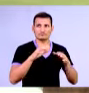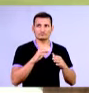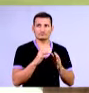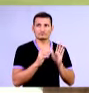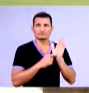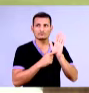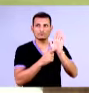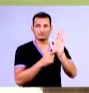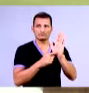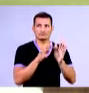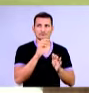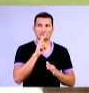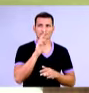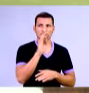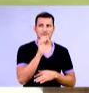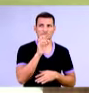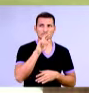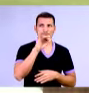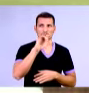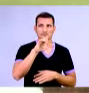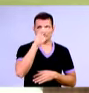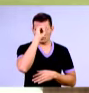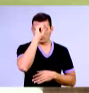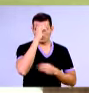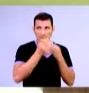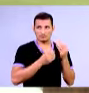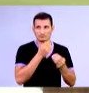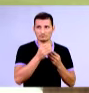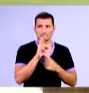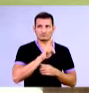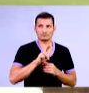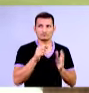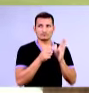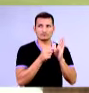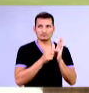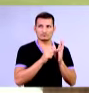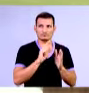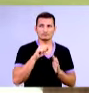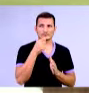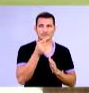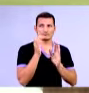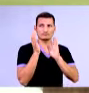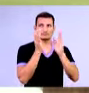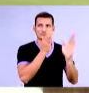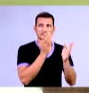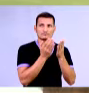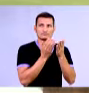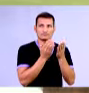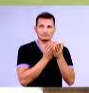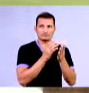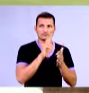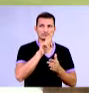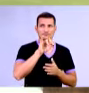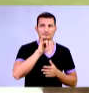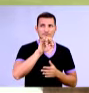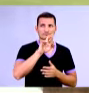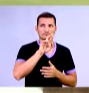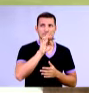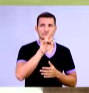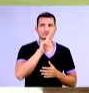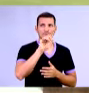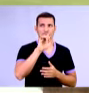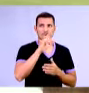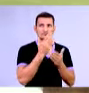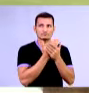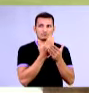nosso caso, de tutoriais para aprender a utilização da ferramenta, e depois uma biblioteca virtual com as aulas em si que estão